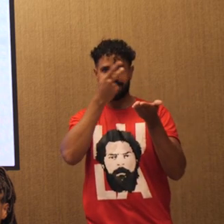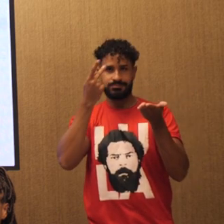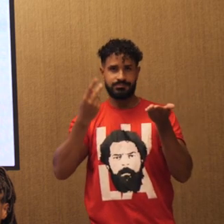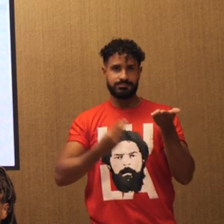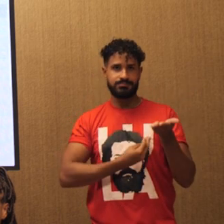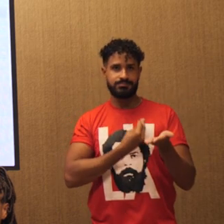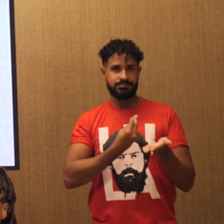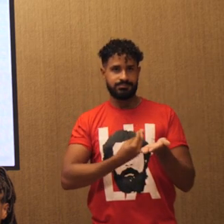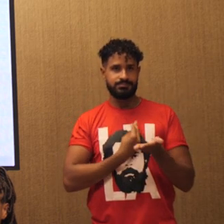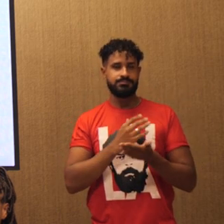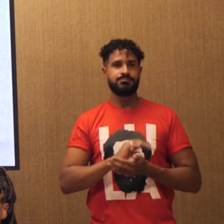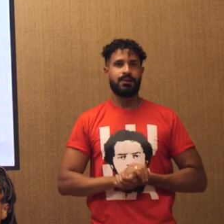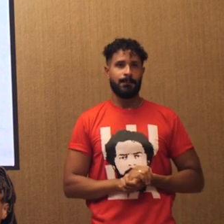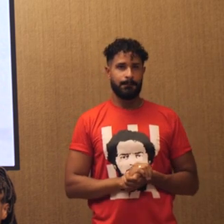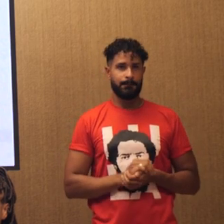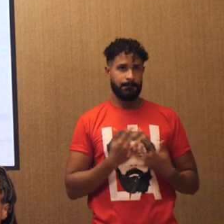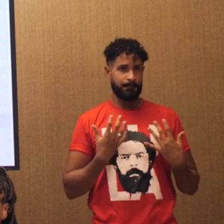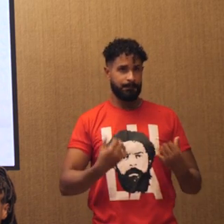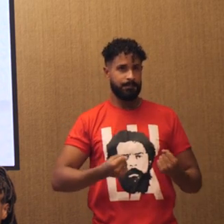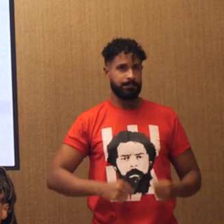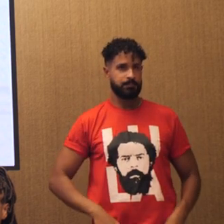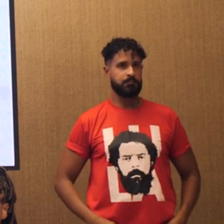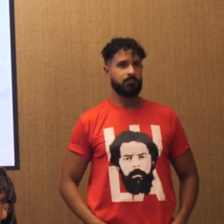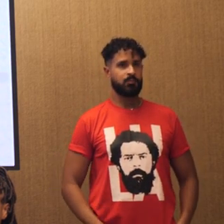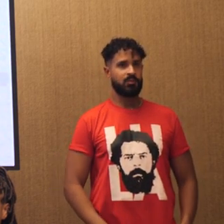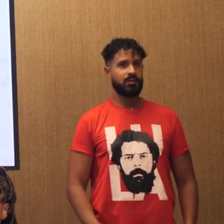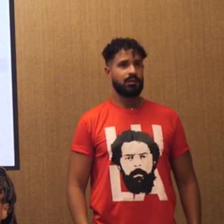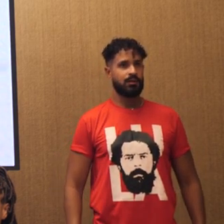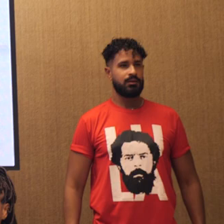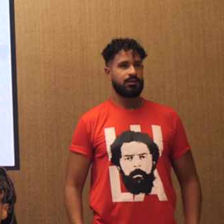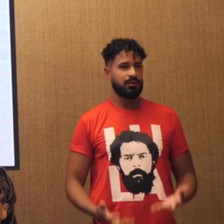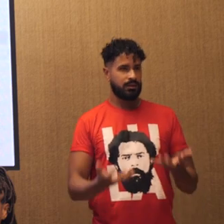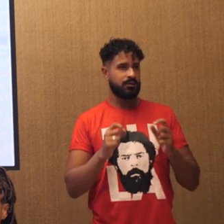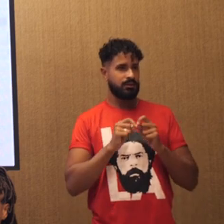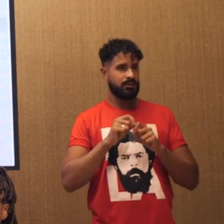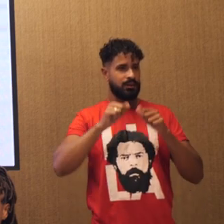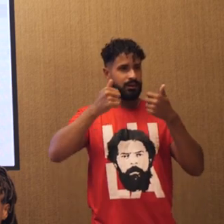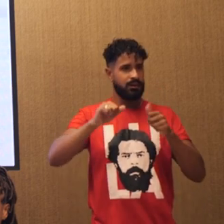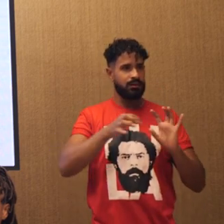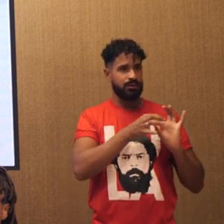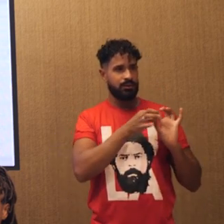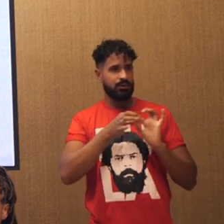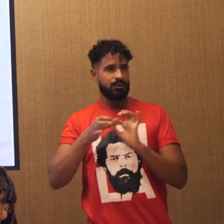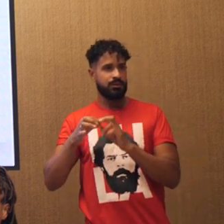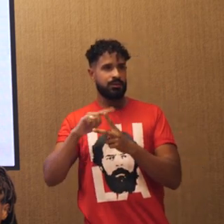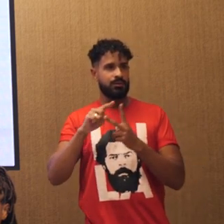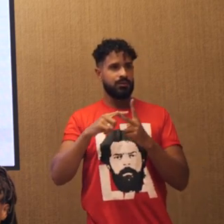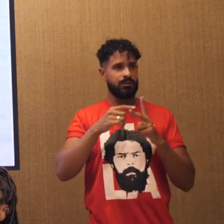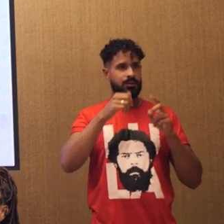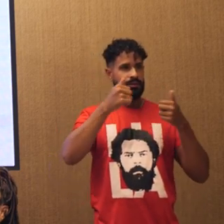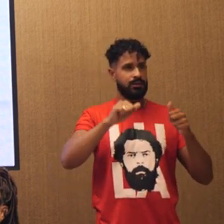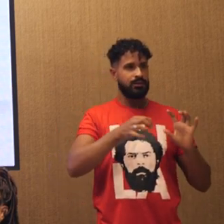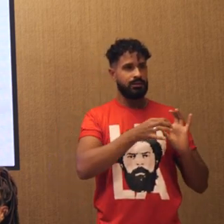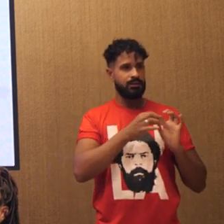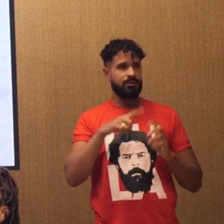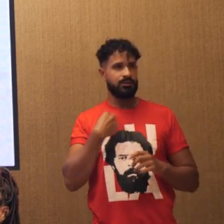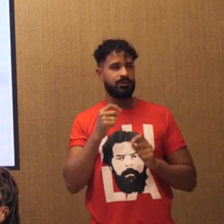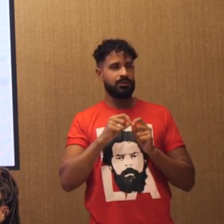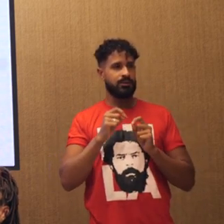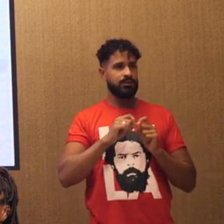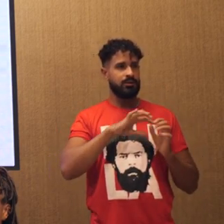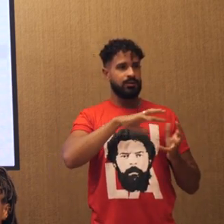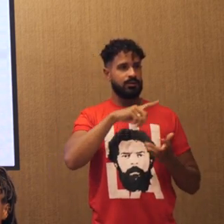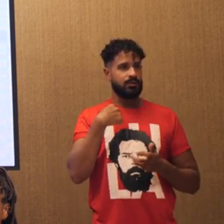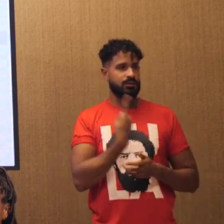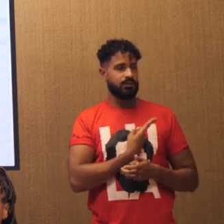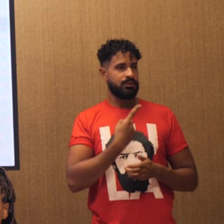pessoas. Vamos lá? Quero fazer análise de conjuntura, duas análises de conjuntura que nós fizemos em Mundo Novo, como